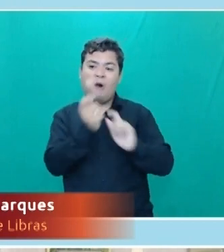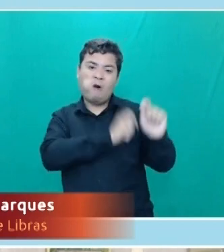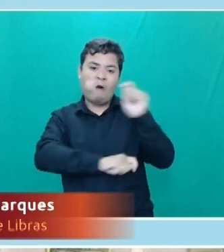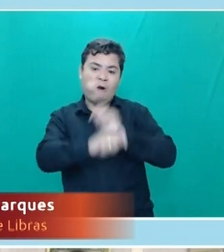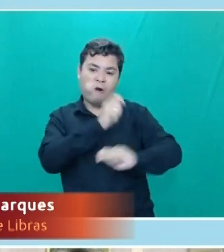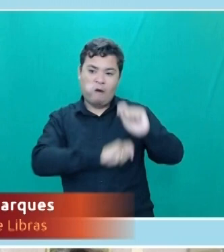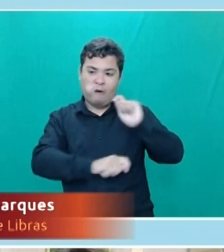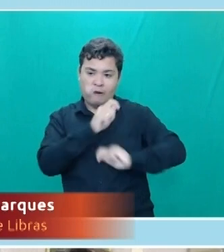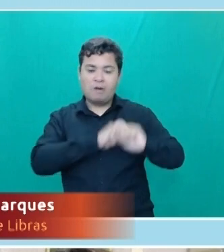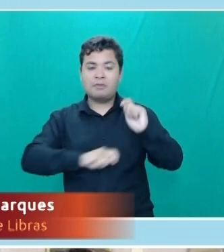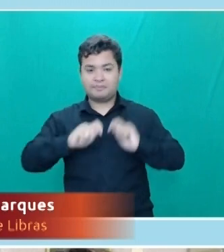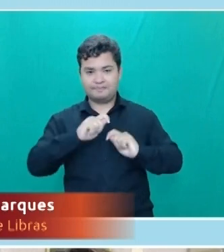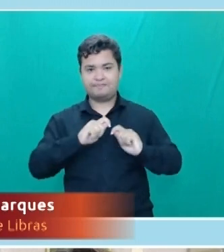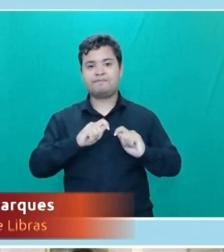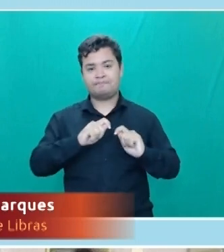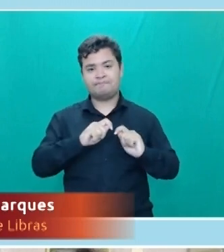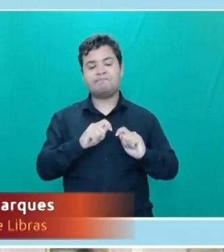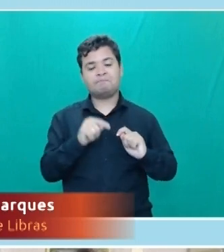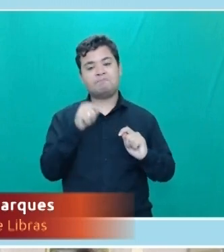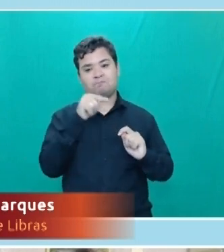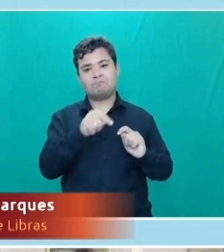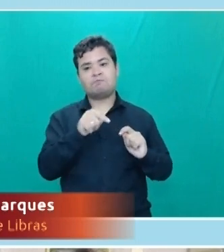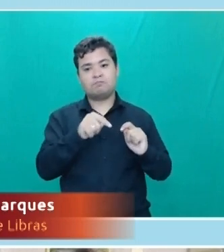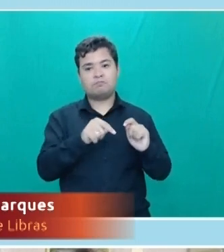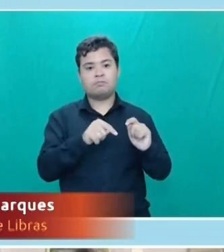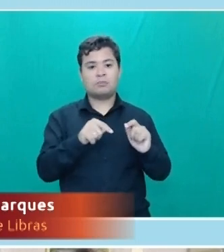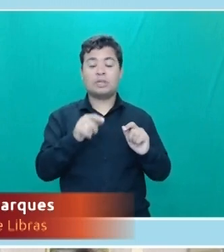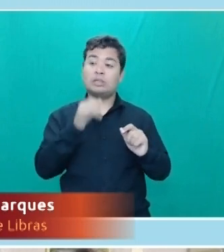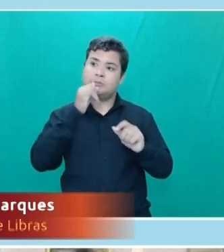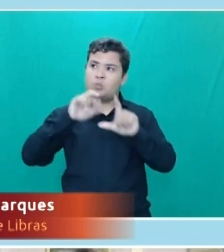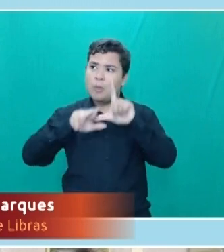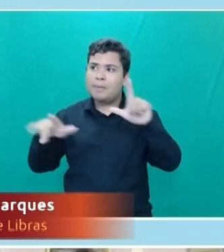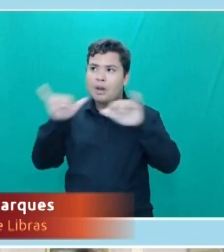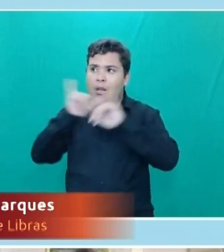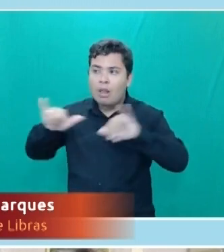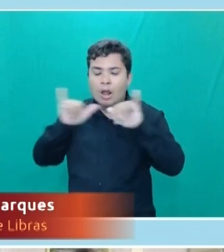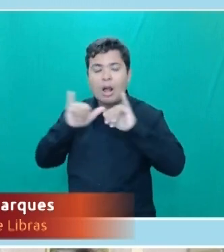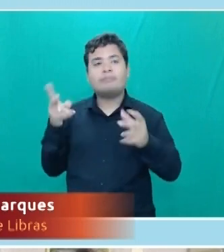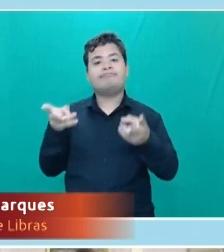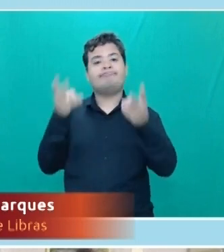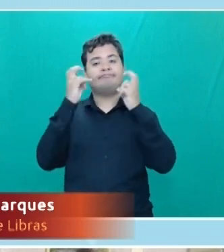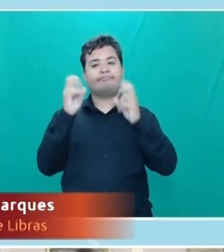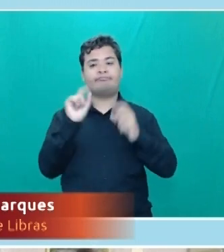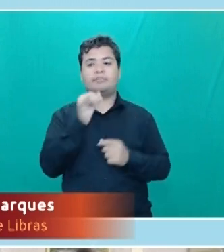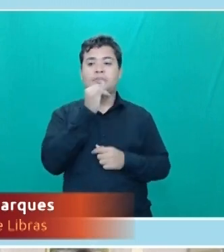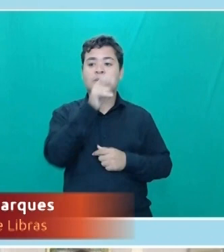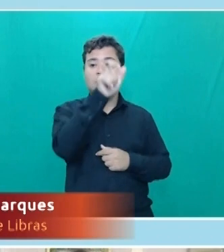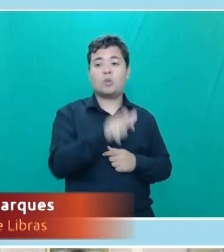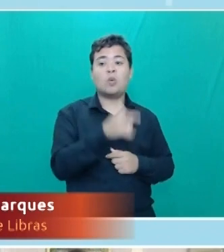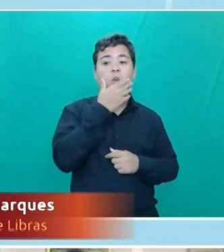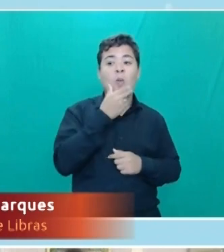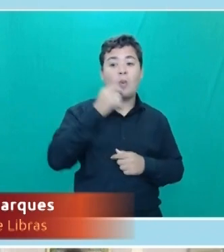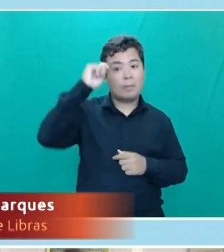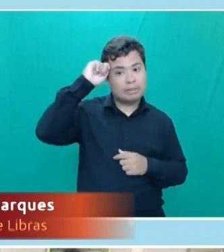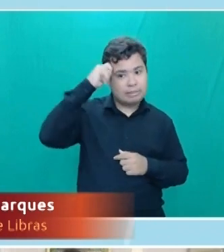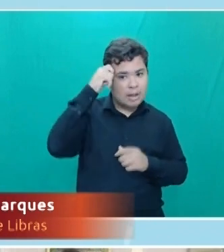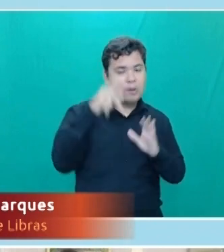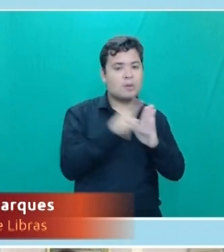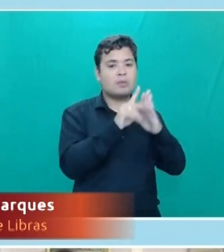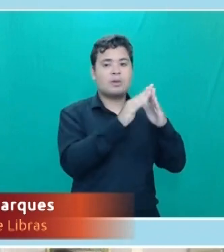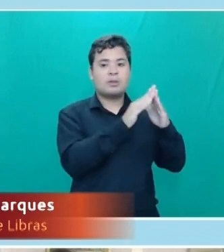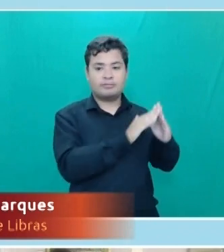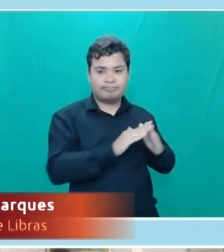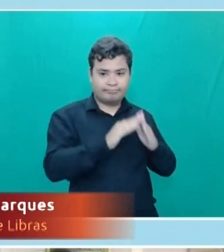questão do racismo estrutural, até na imprensa, né? A forma como se trata um homem negro de periferia que é